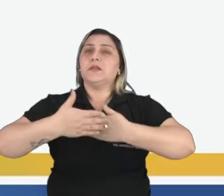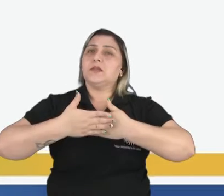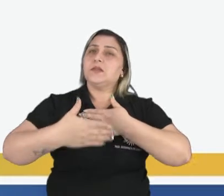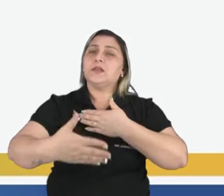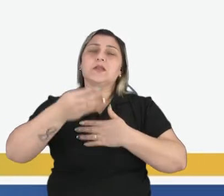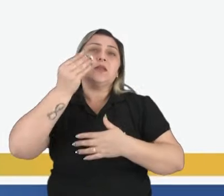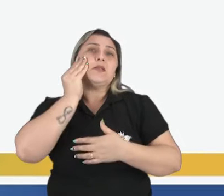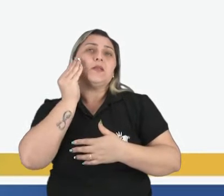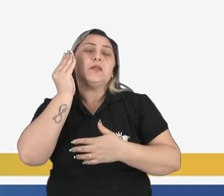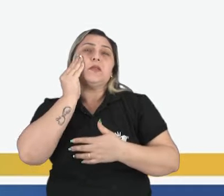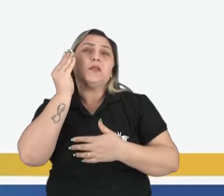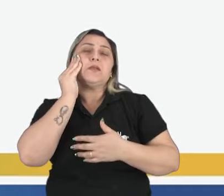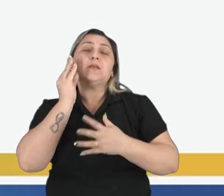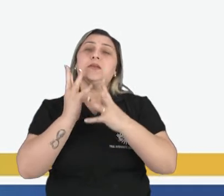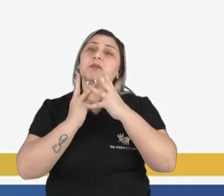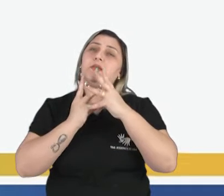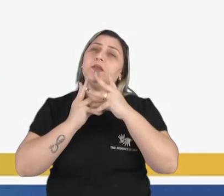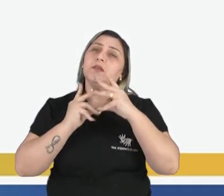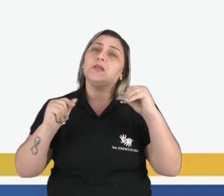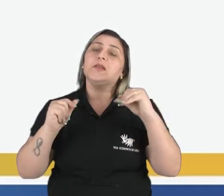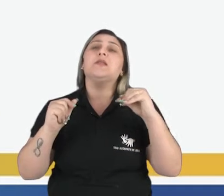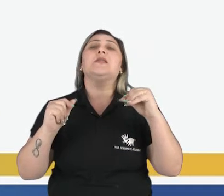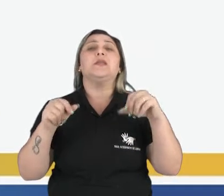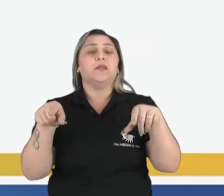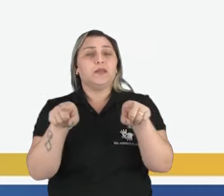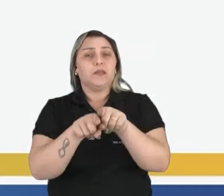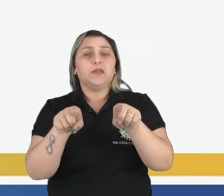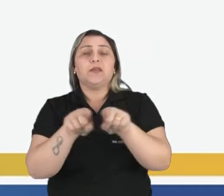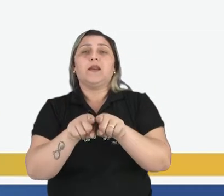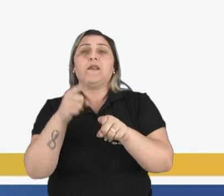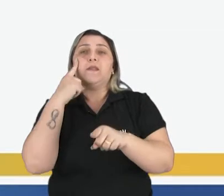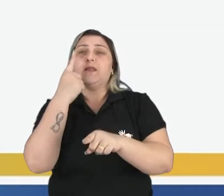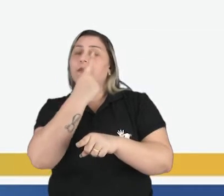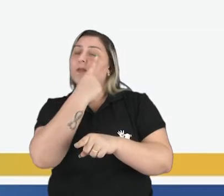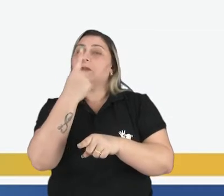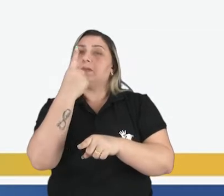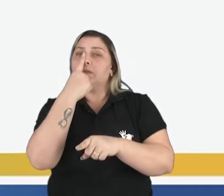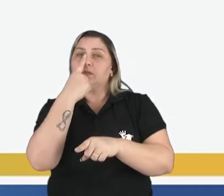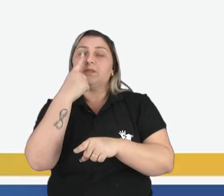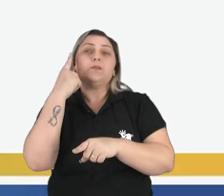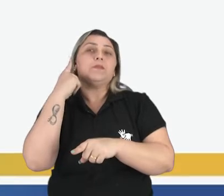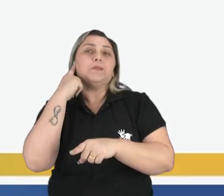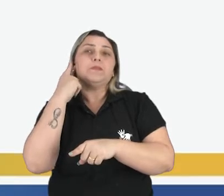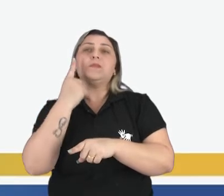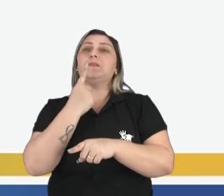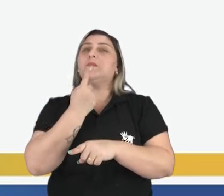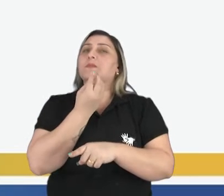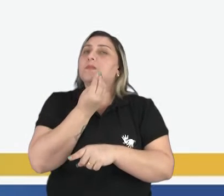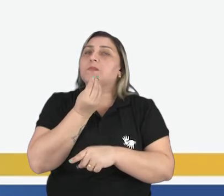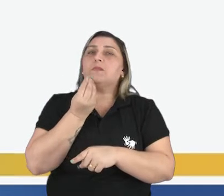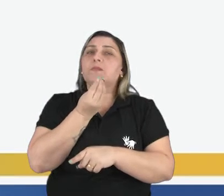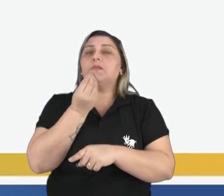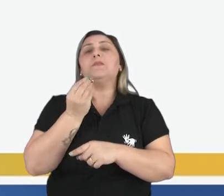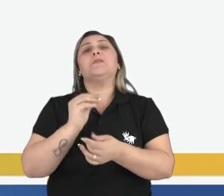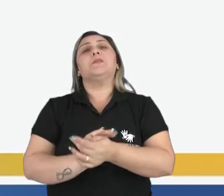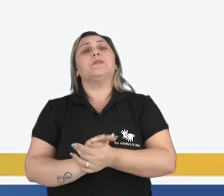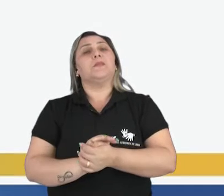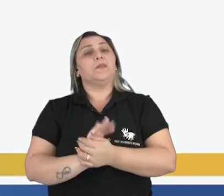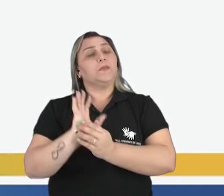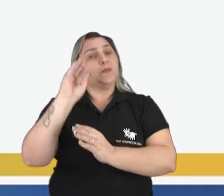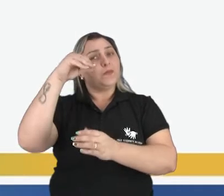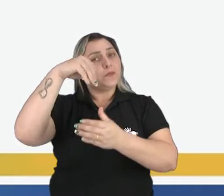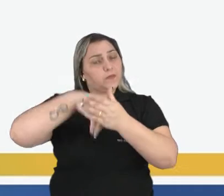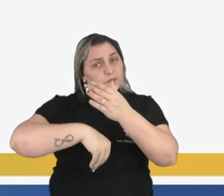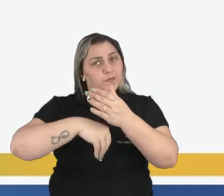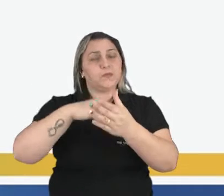partir das experiências sensitivas e fisiológicas, tato, visão, olfato, audição e paladar, eles estão